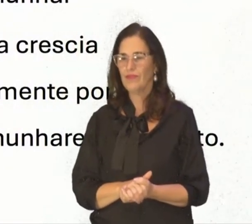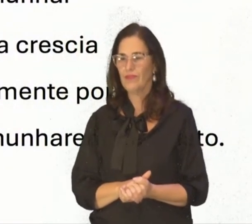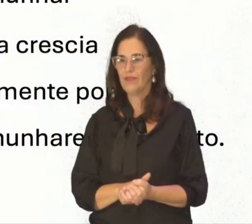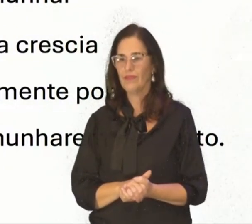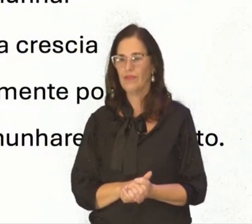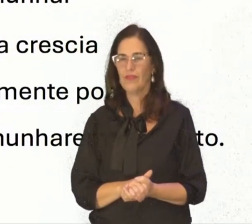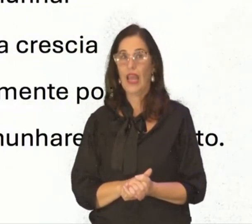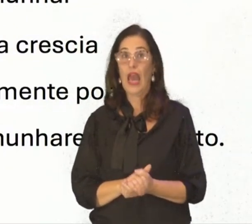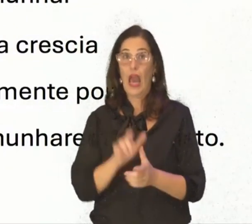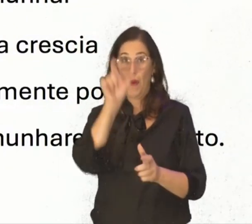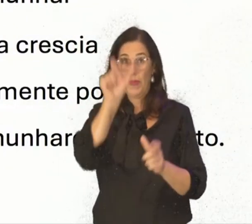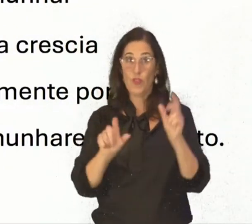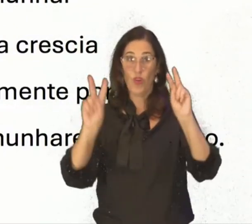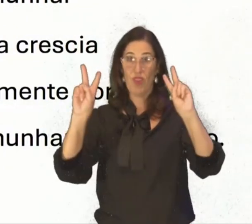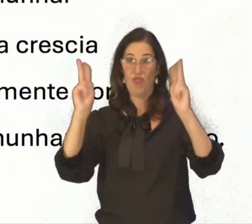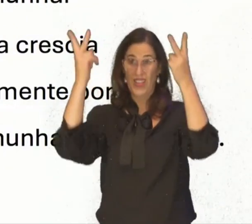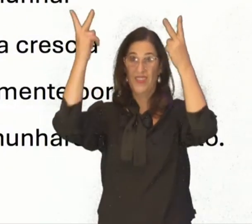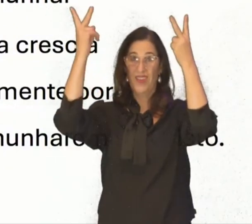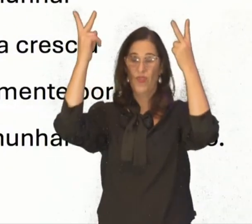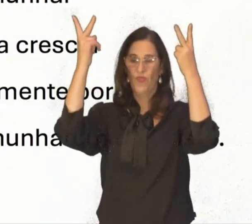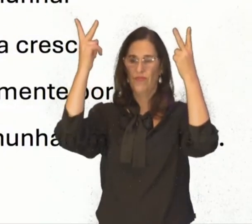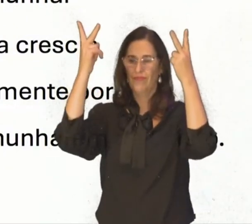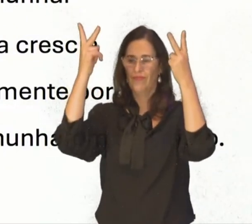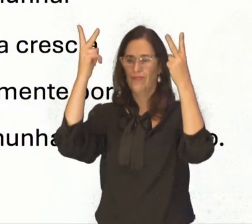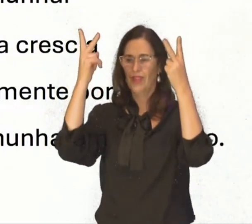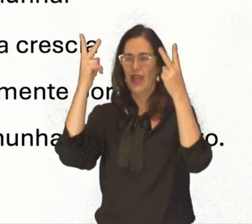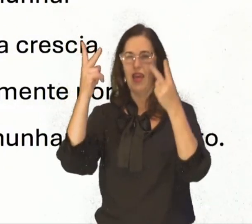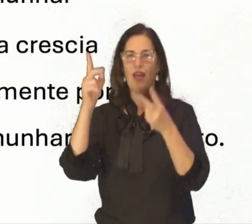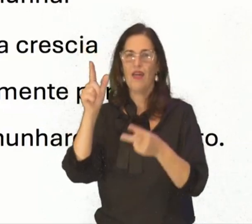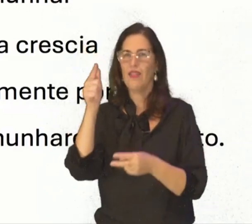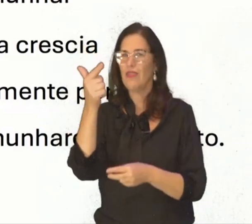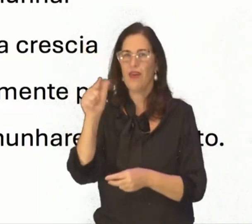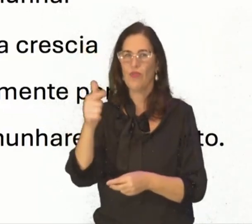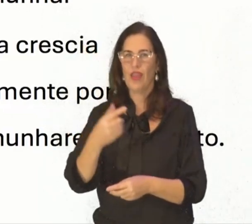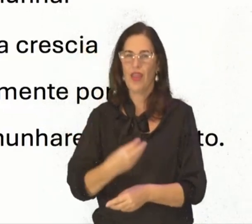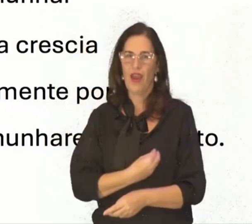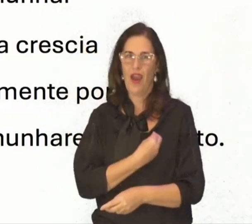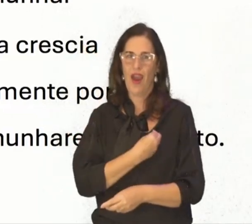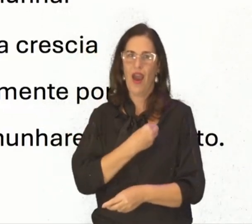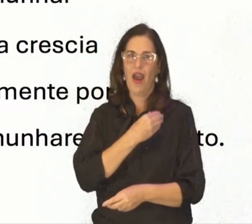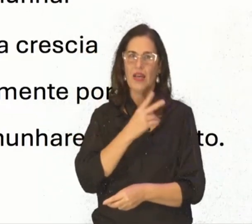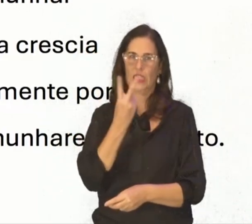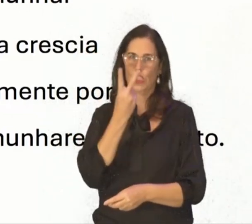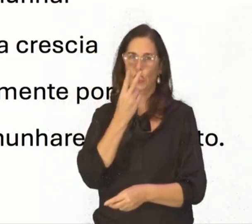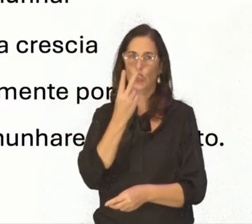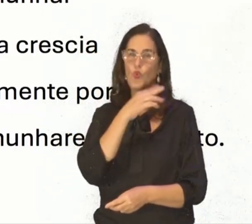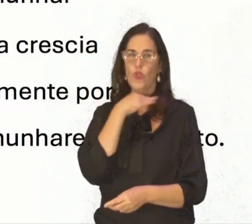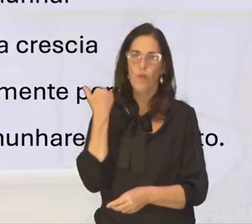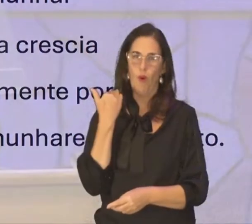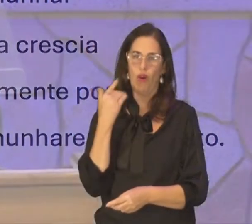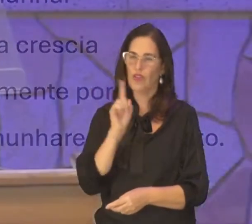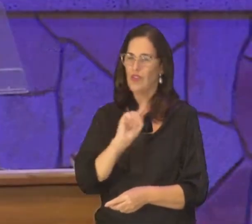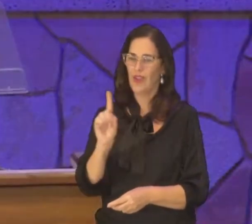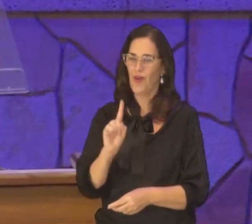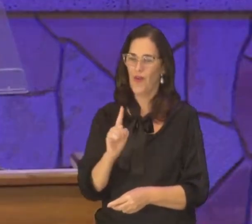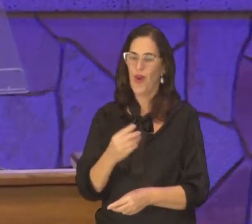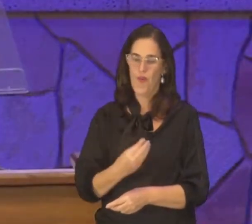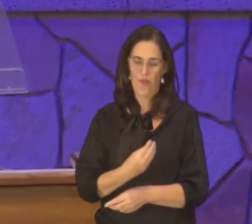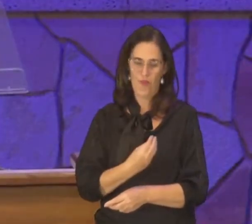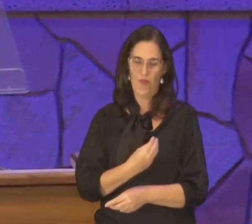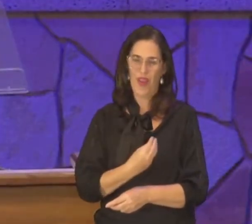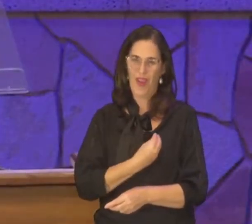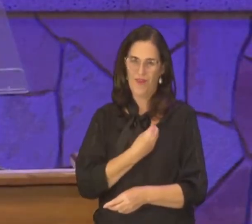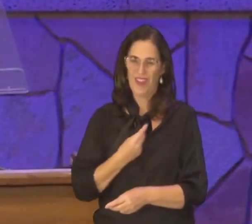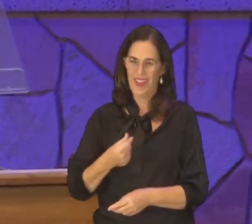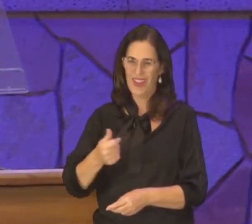ao vencedor, nenhum modo sofrerá dano da segunda morte, porque a eternidade